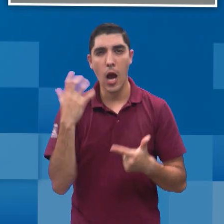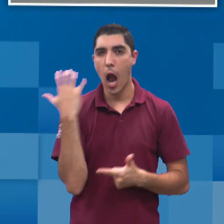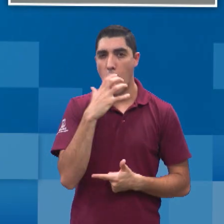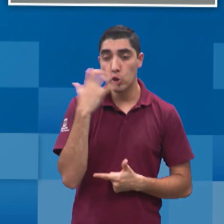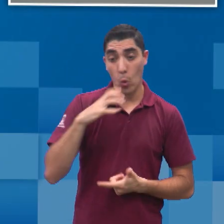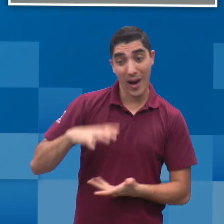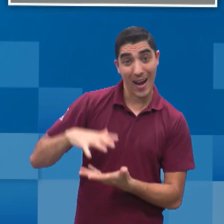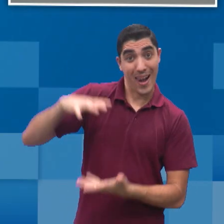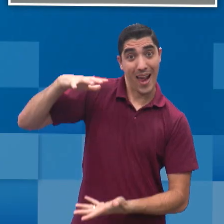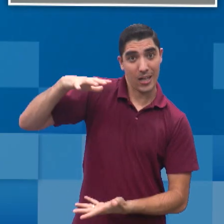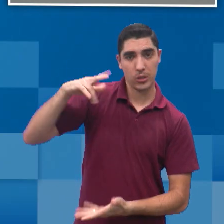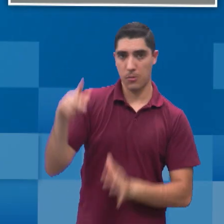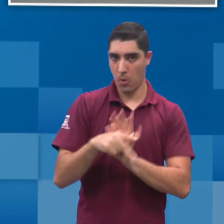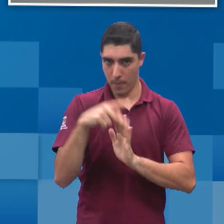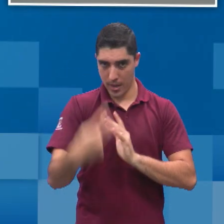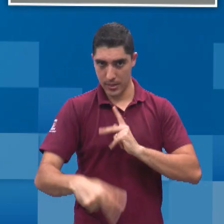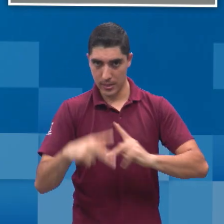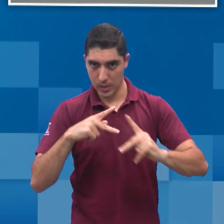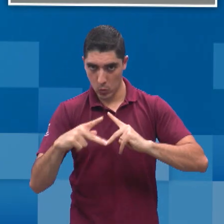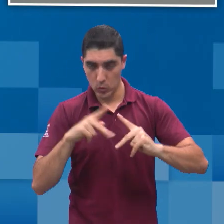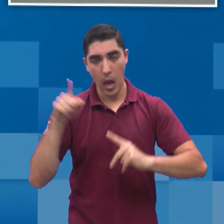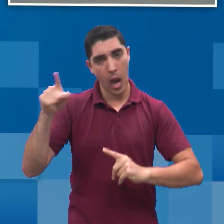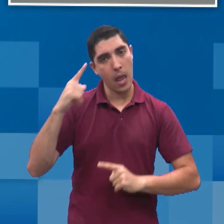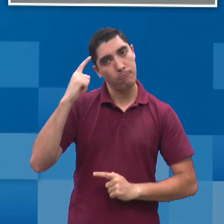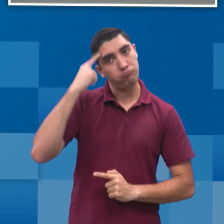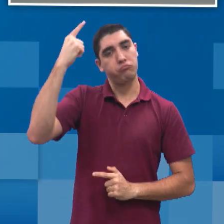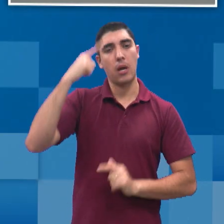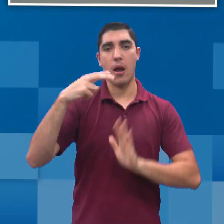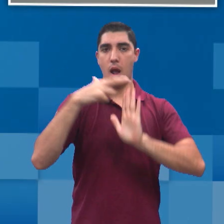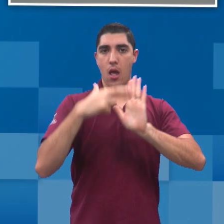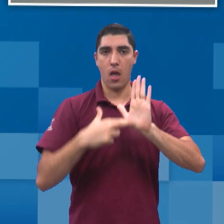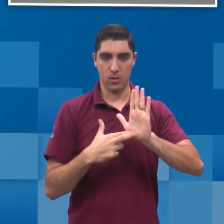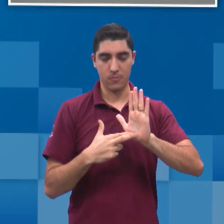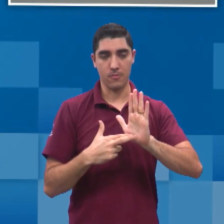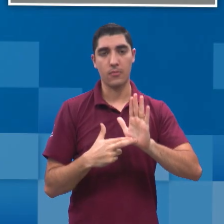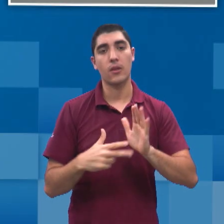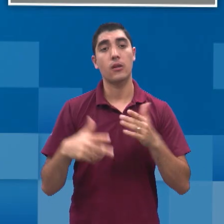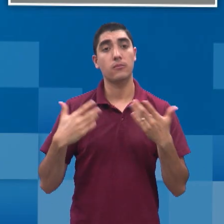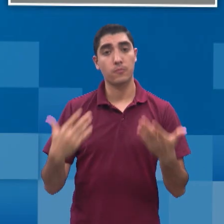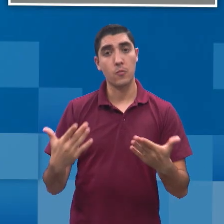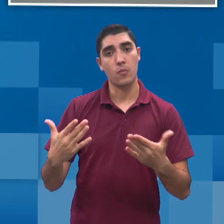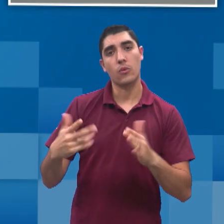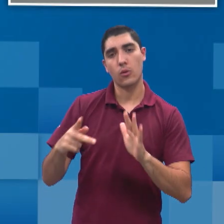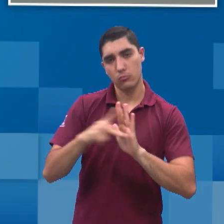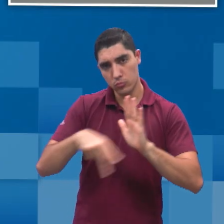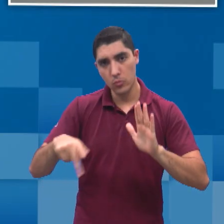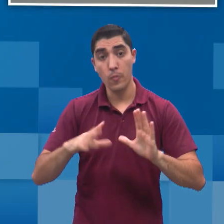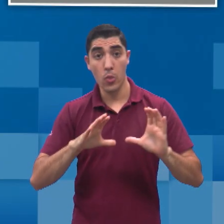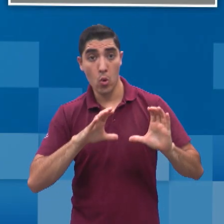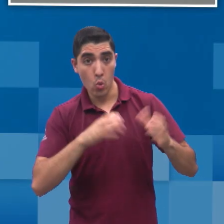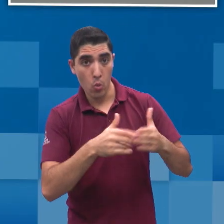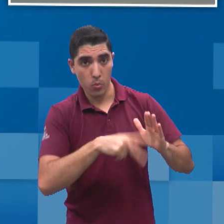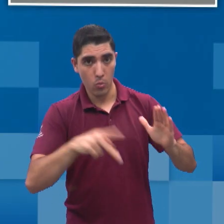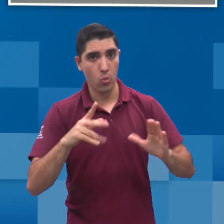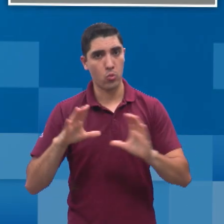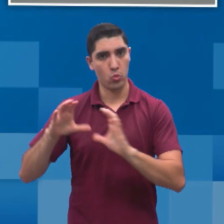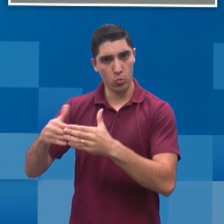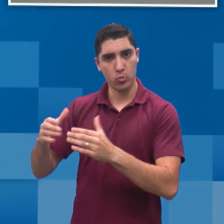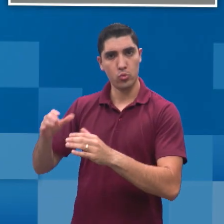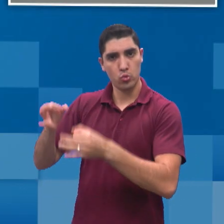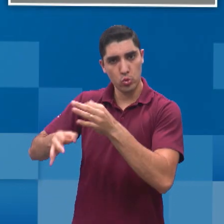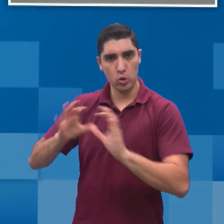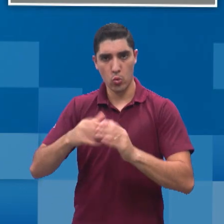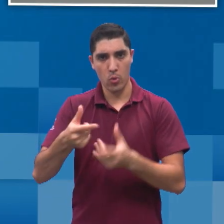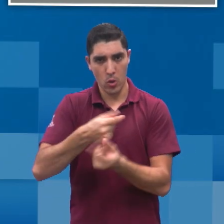município de São José dos Campos e da outras providências. Rito ordinário, Comissões de Justiça, Economia e Saúde.